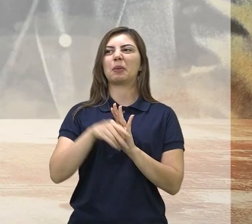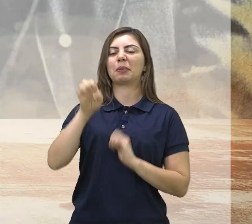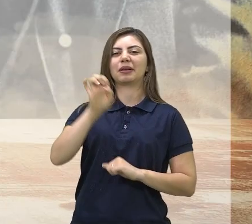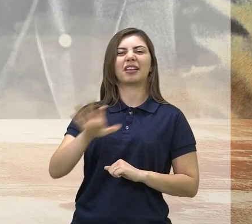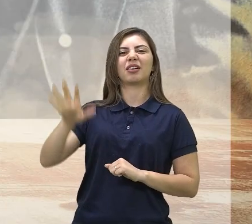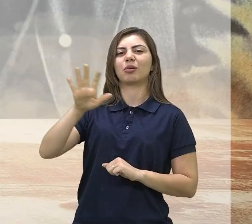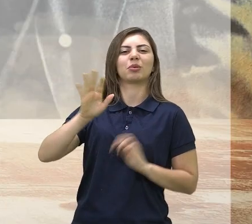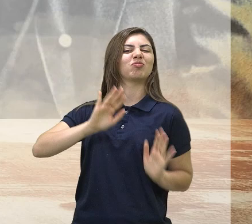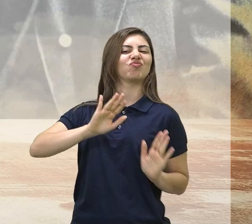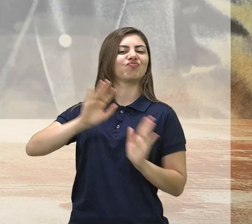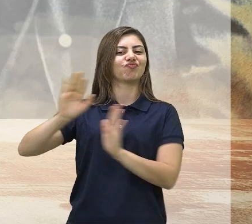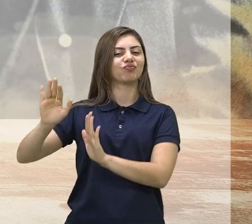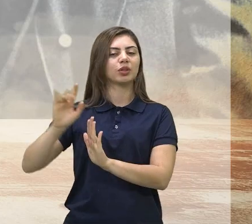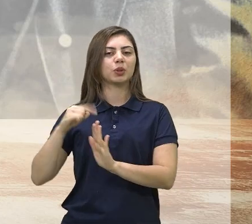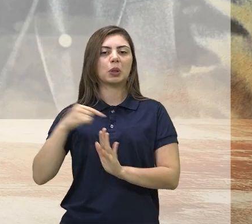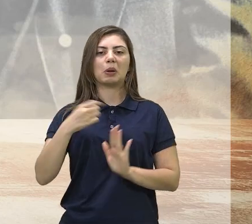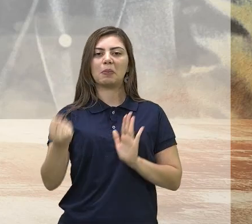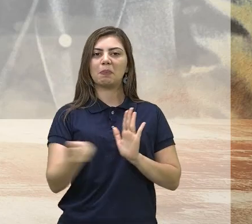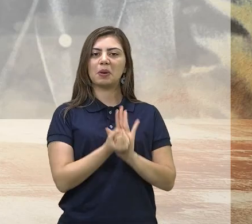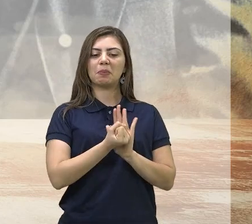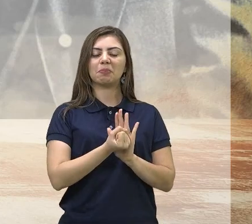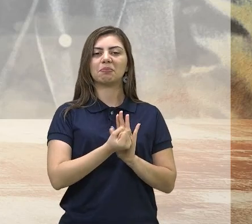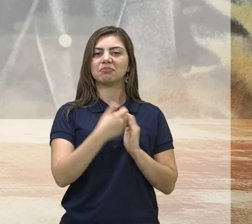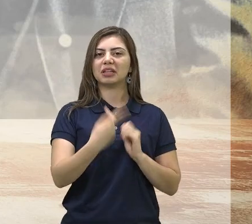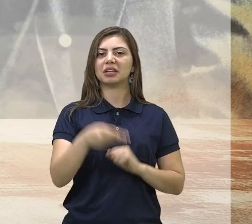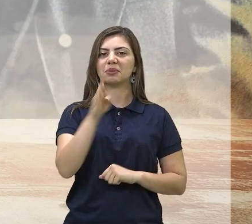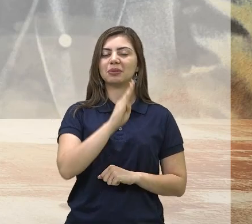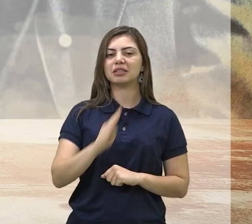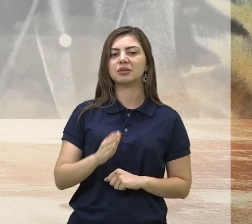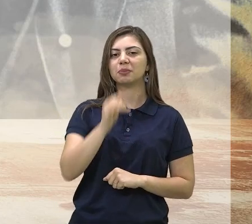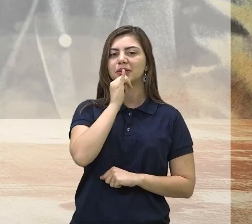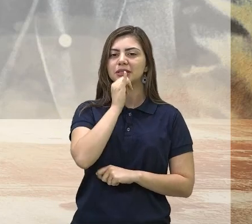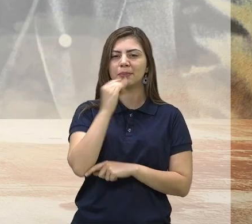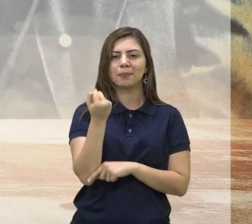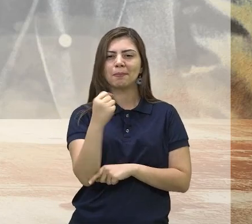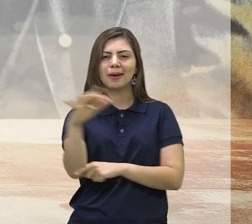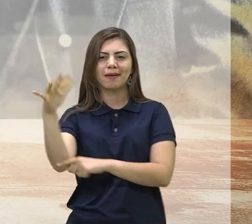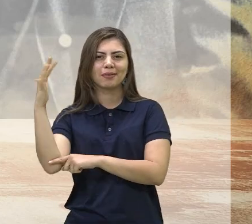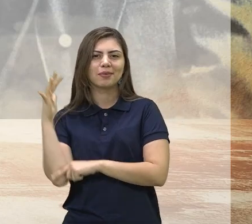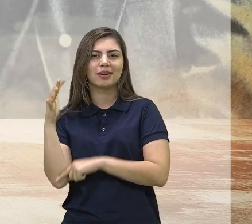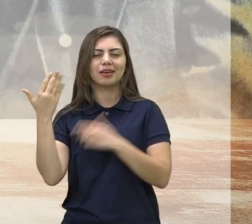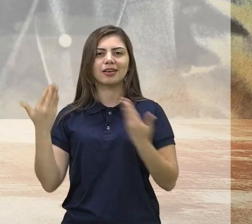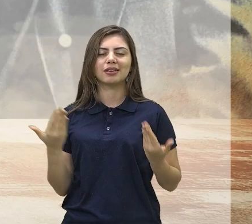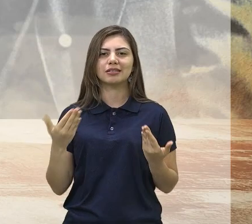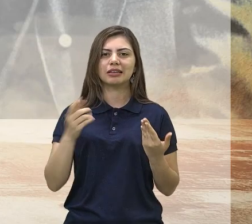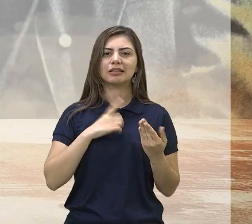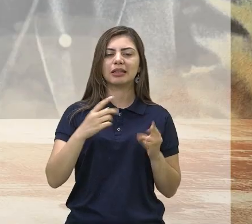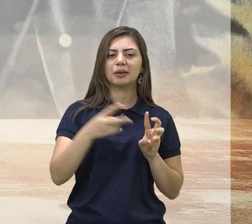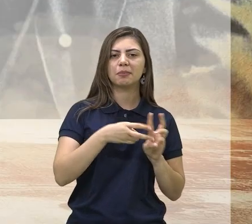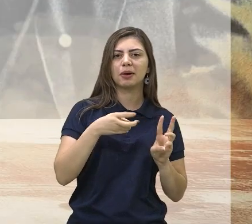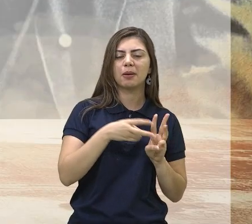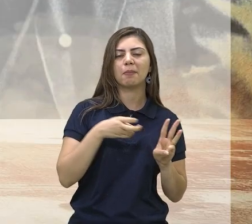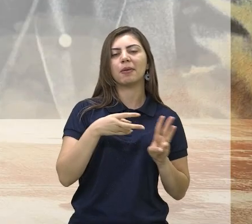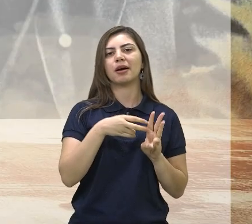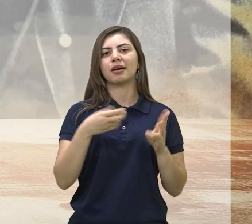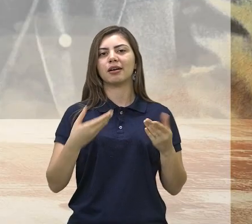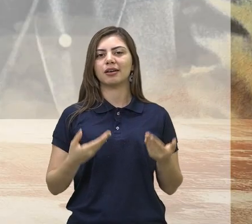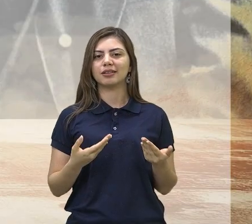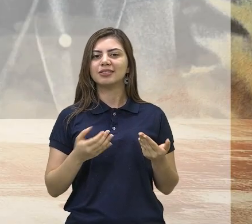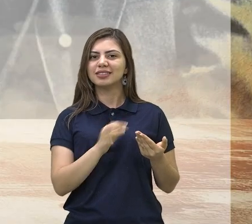isso que vai ter muita questão da exaltação da natureza, dos povos originários, inclusive eles como heróis